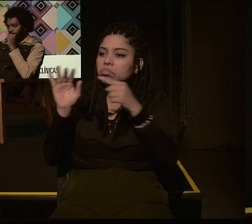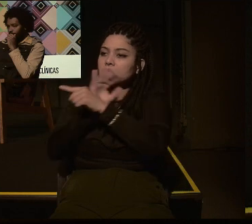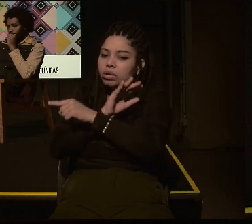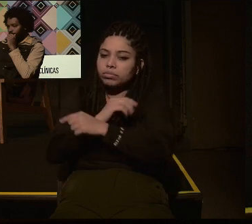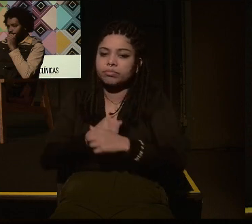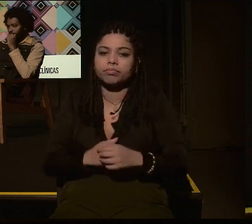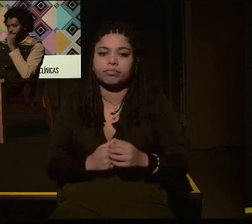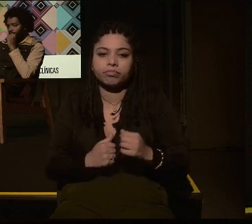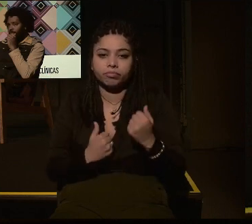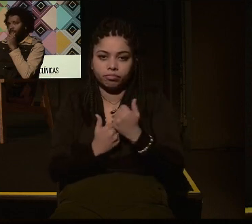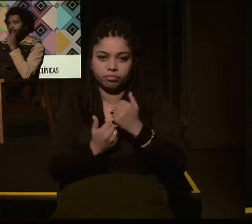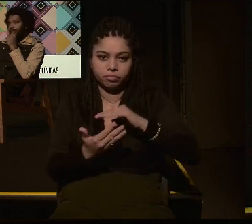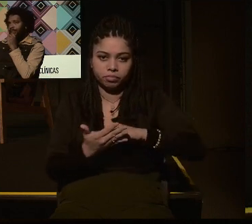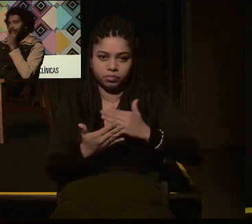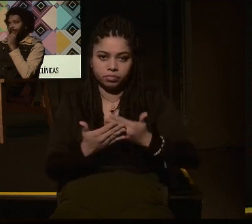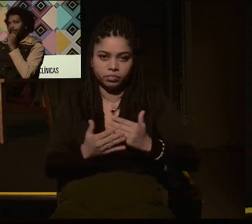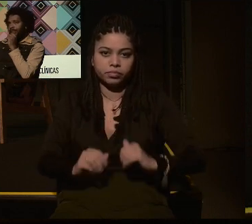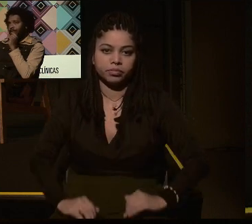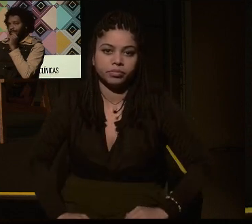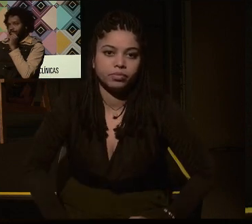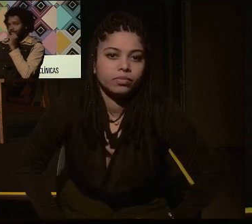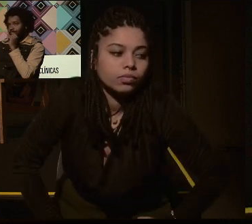você.